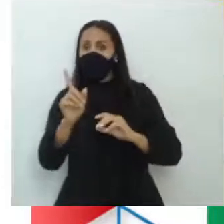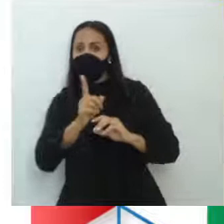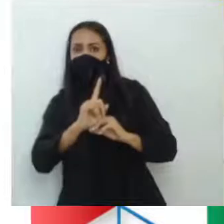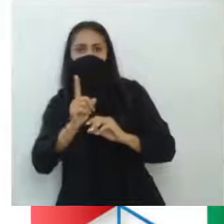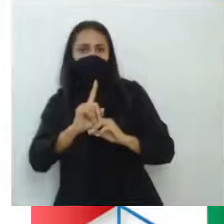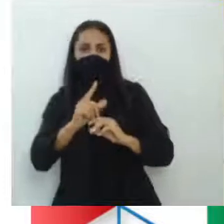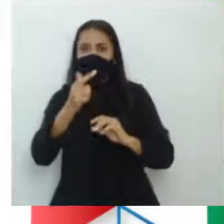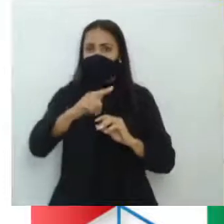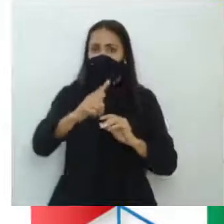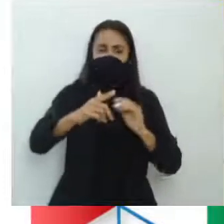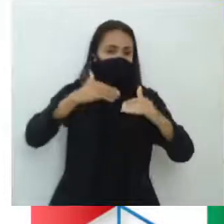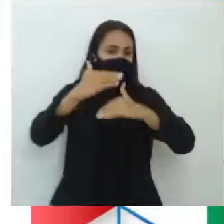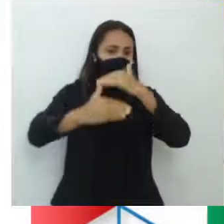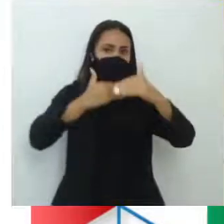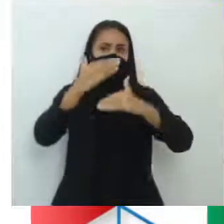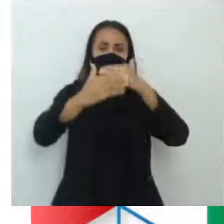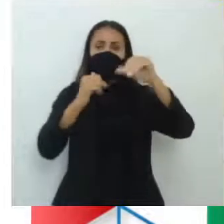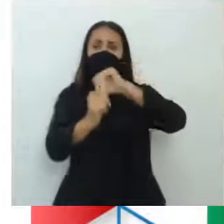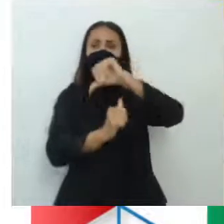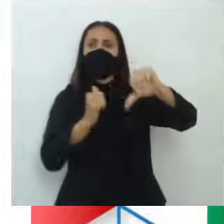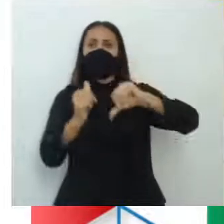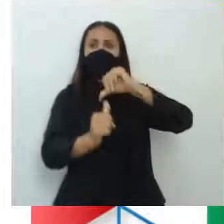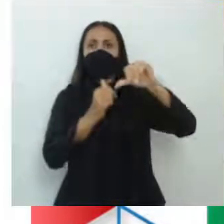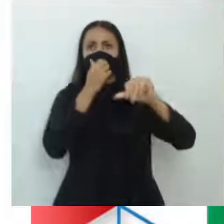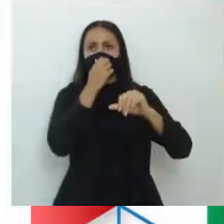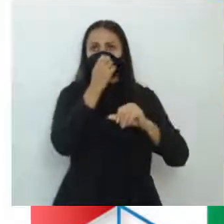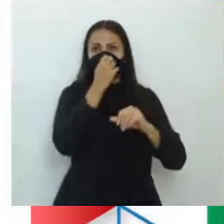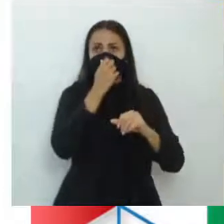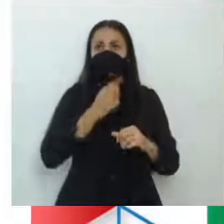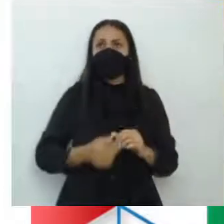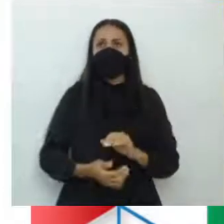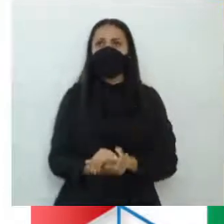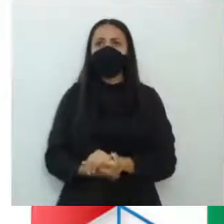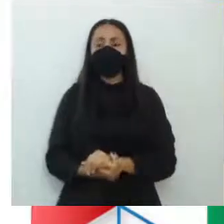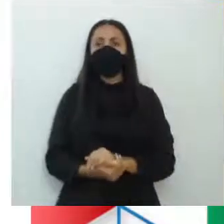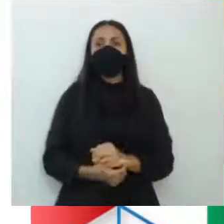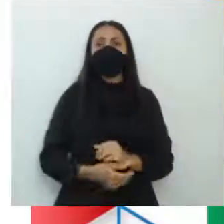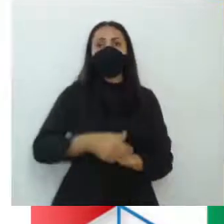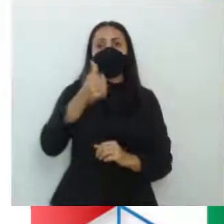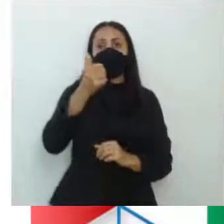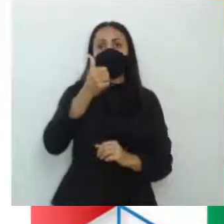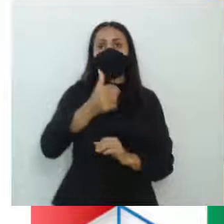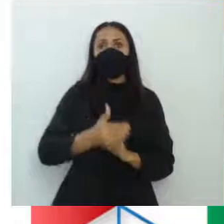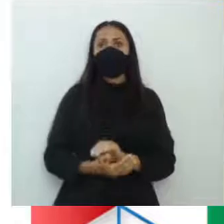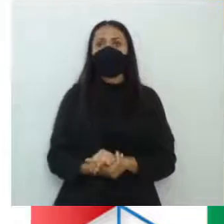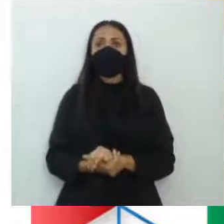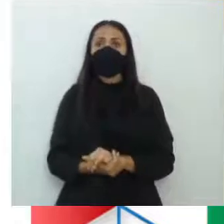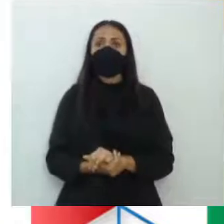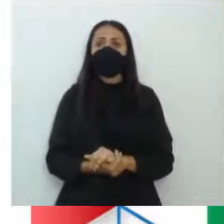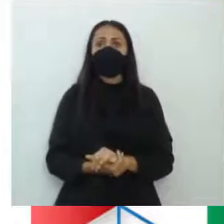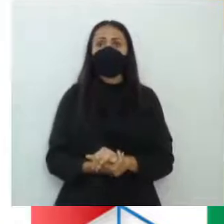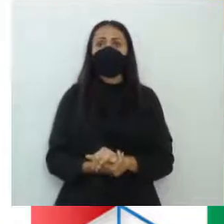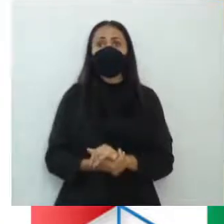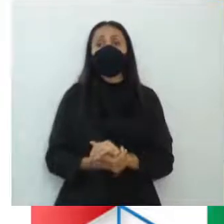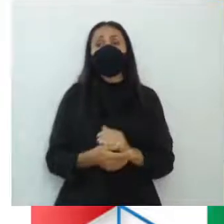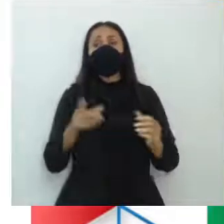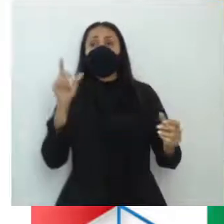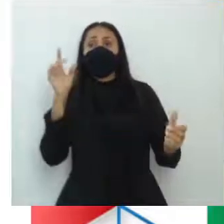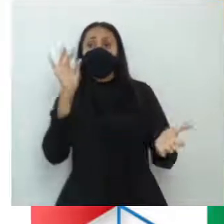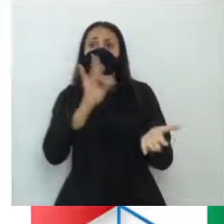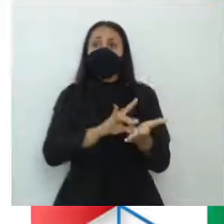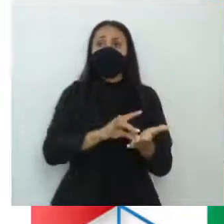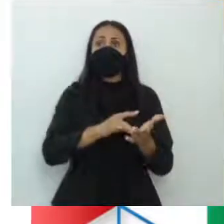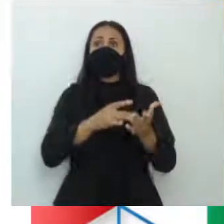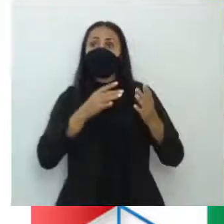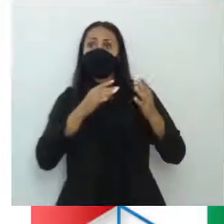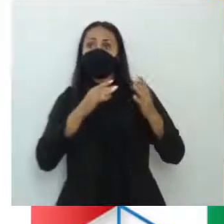o avanço das mudanças climáticas. A primeira alternativa aí, a letra A, é de realizar